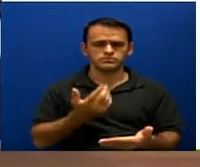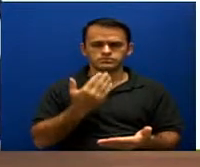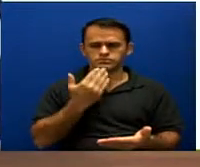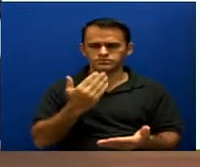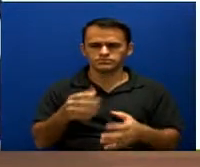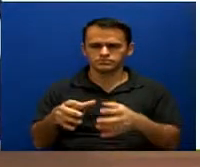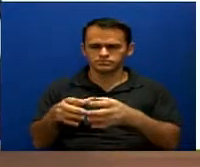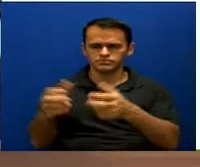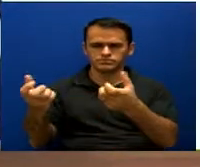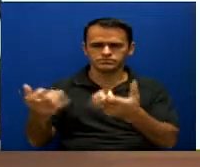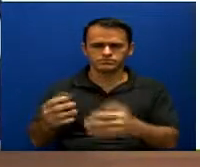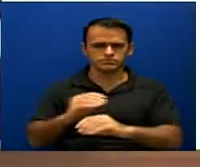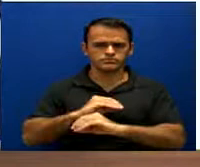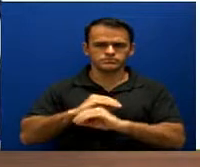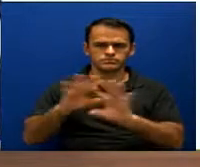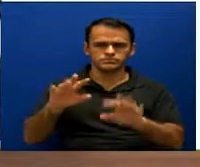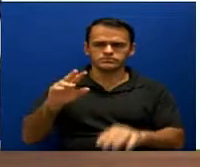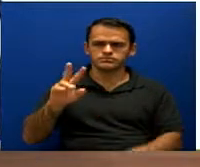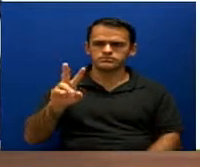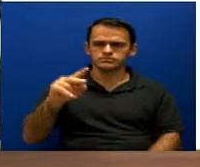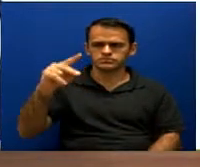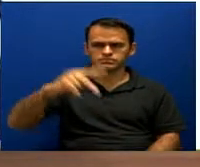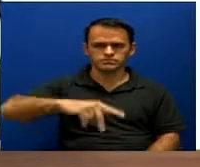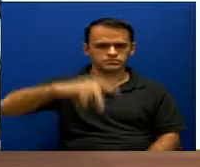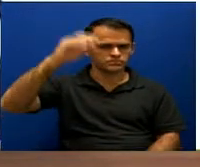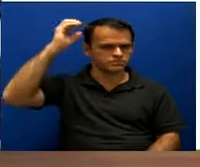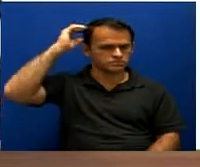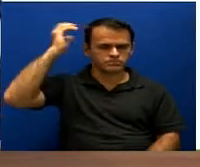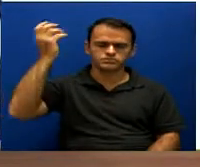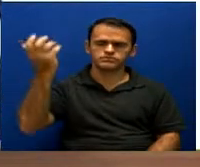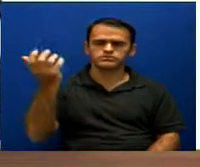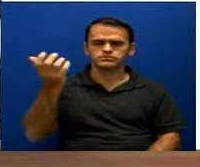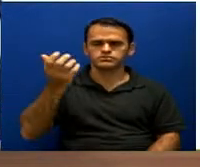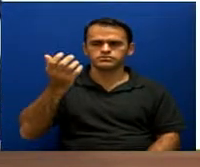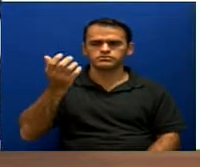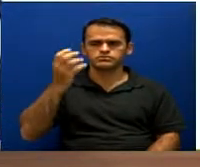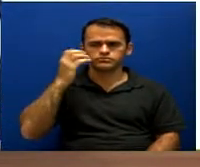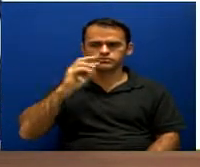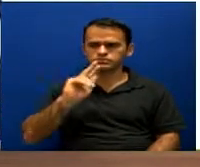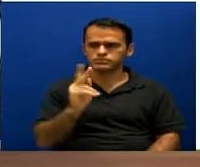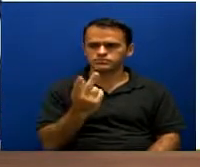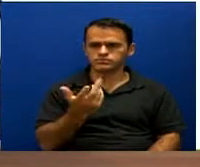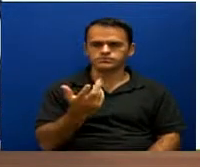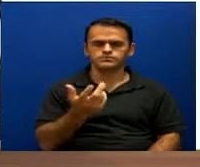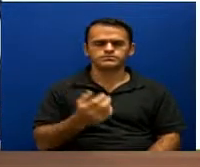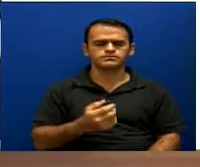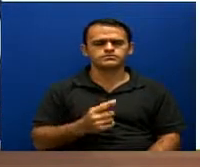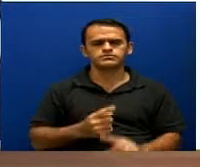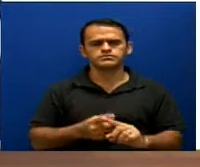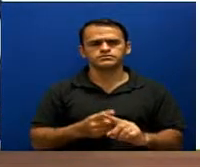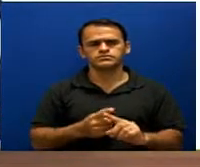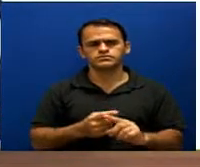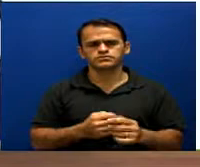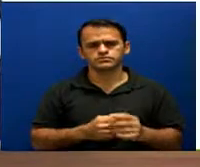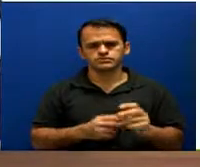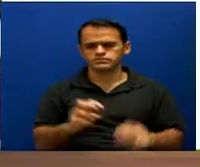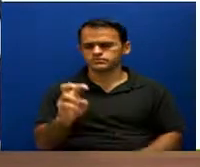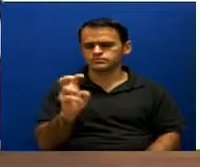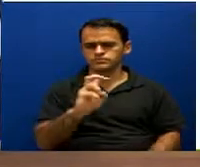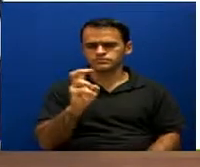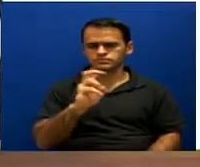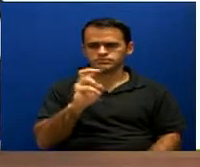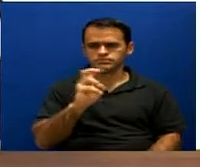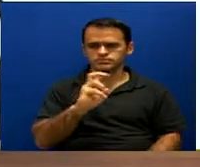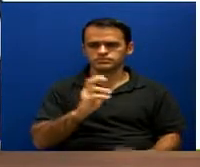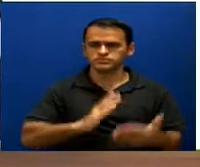à comissão, Péricles também faz parte, o vereador Hudson, vereador Péricles, porque tem uma emenda que é a 55 da